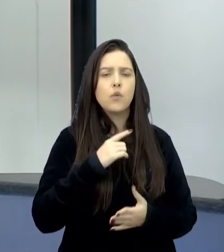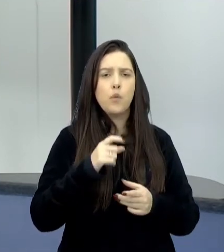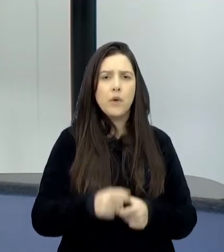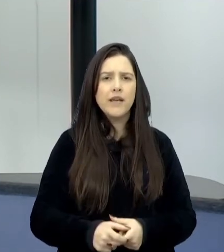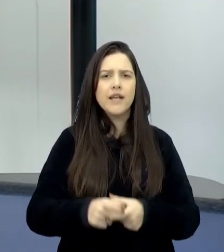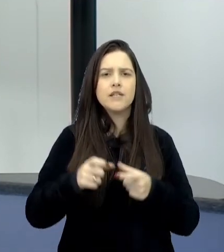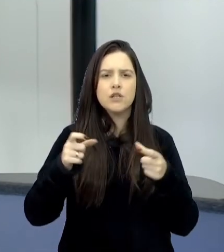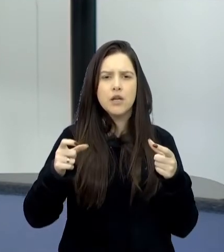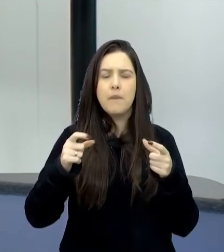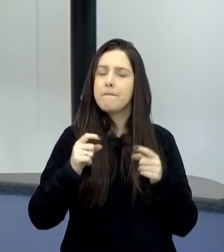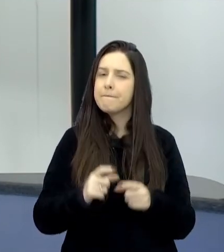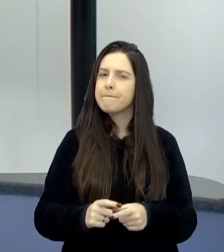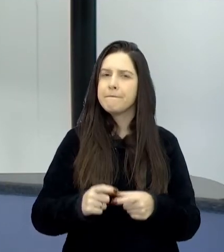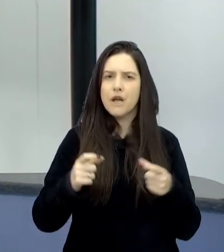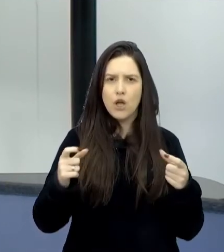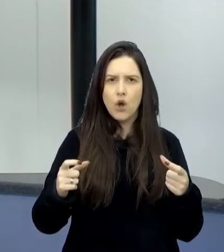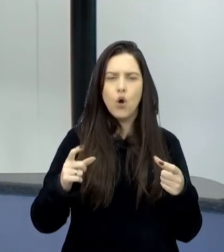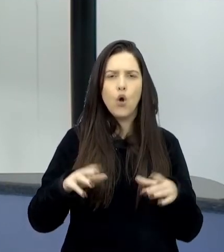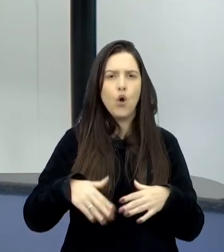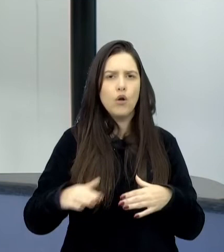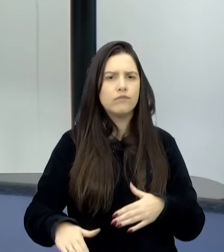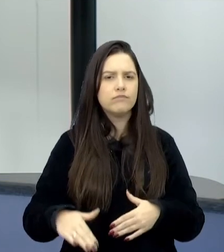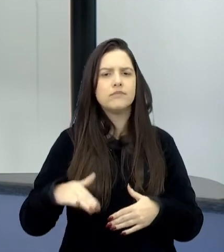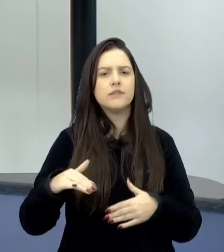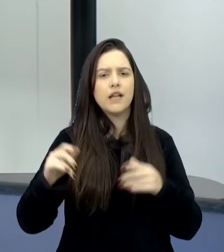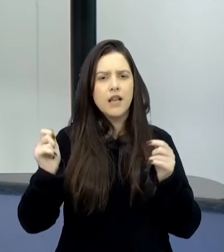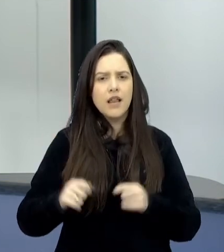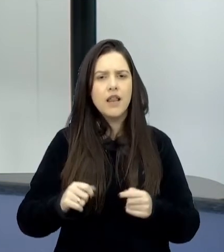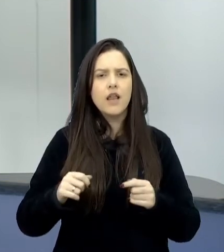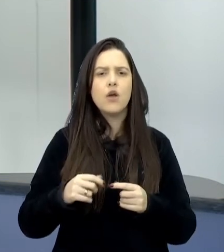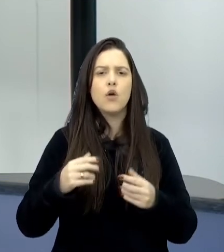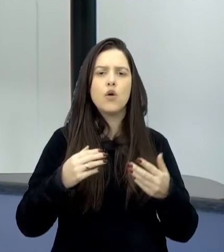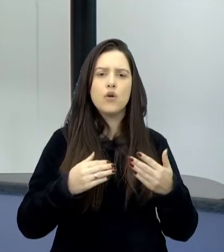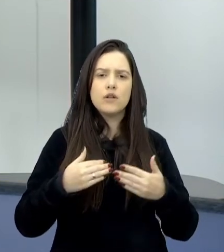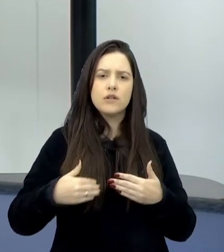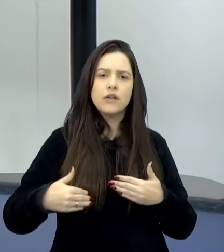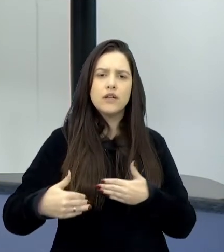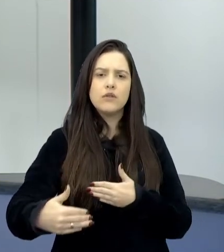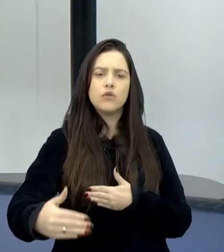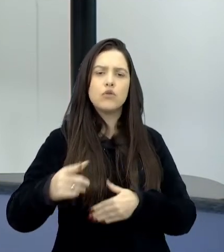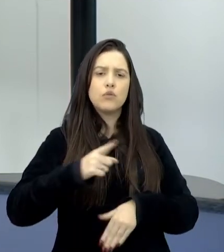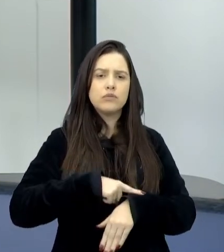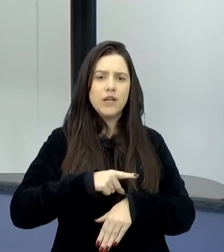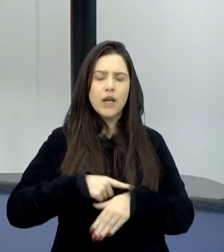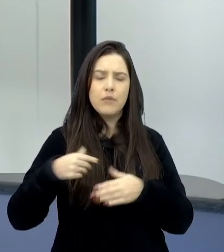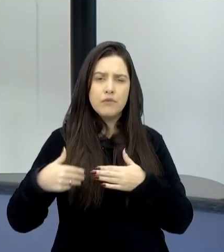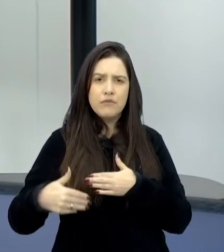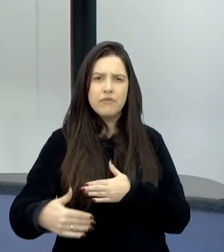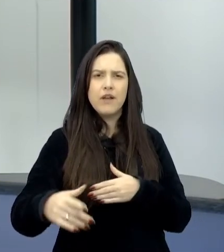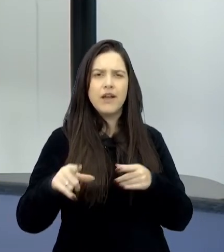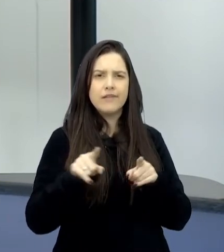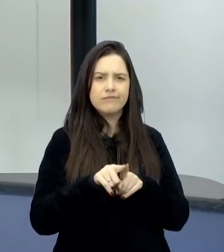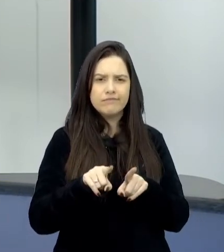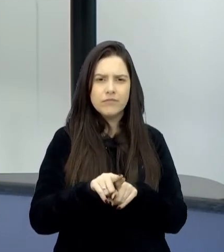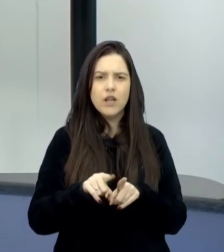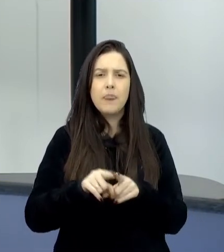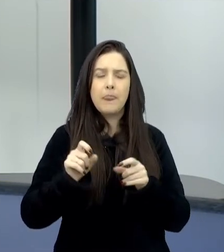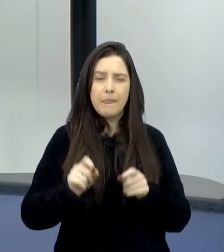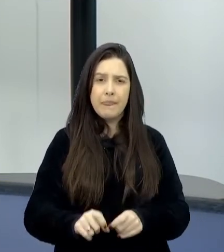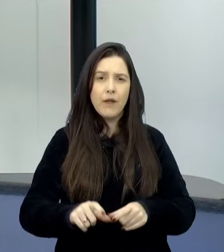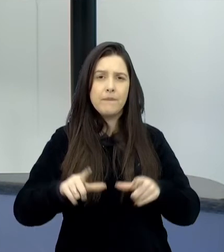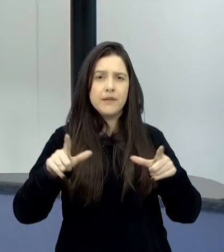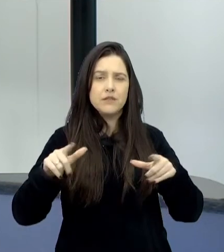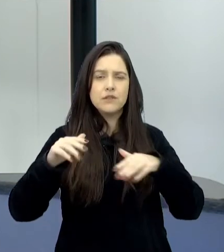crescimento maior ou decrescimento maior, e conforme vai passando o tempo, ou conforme vai descendo, esses aumentos ou